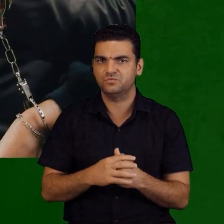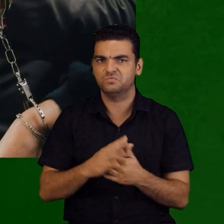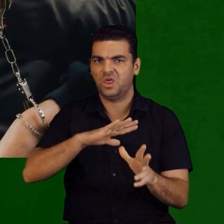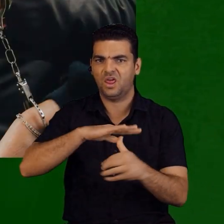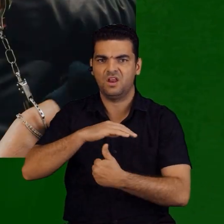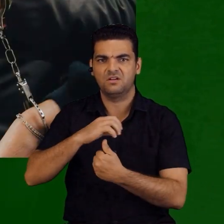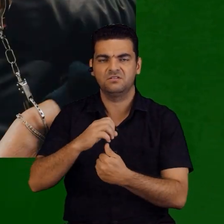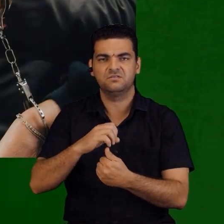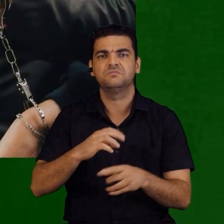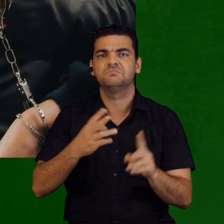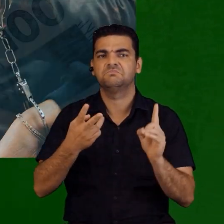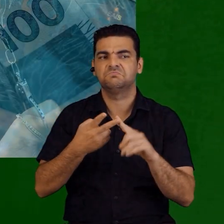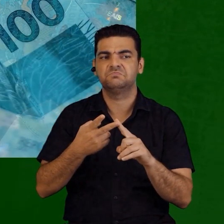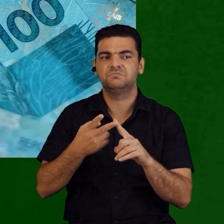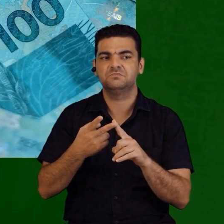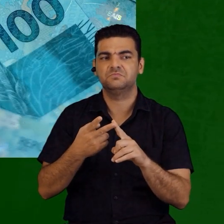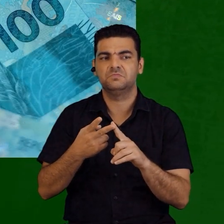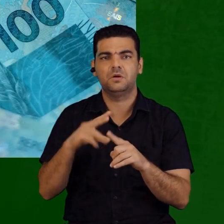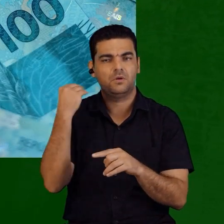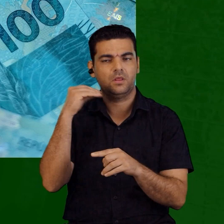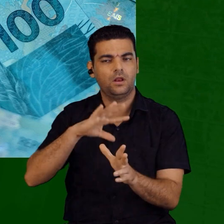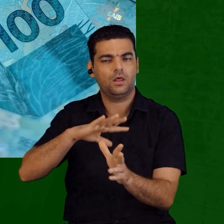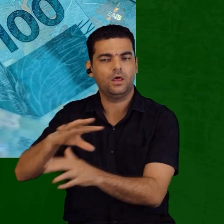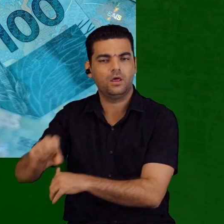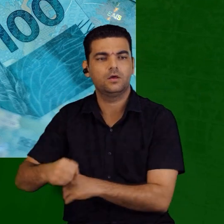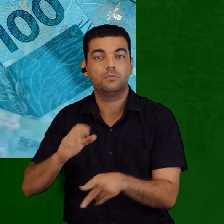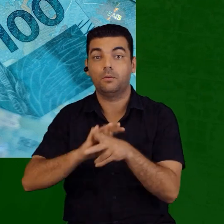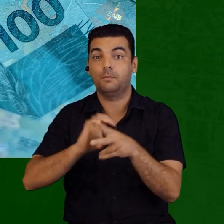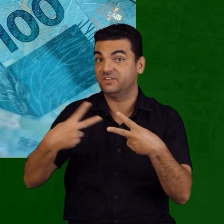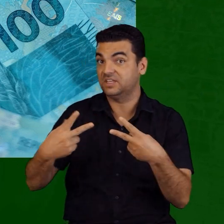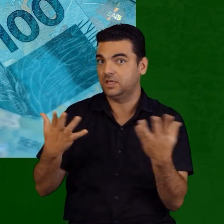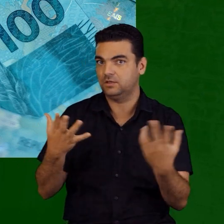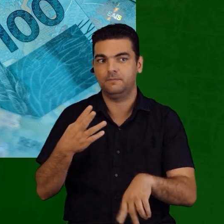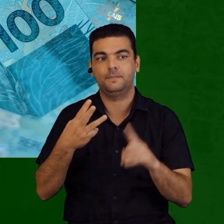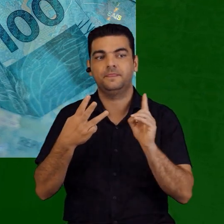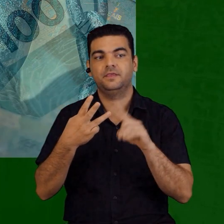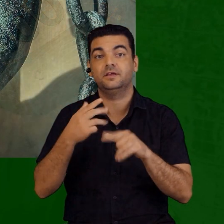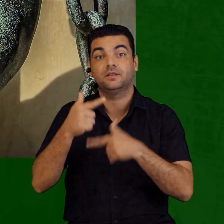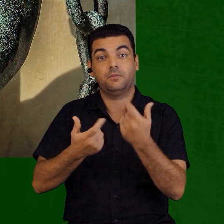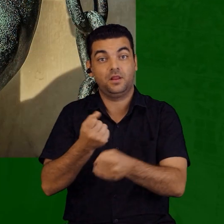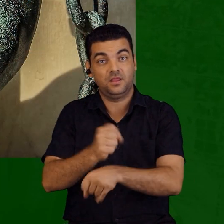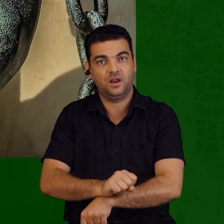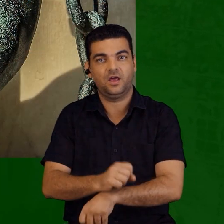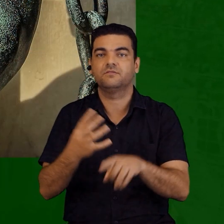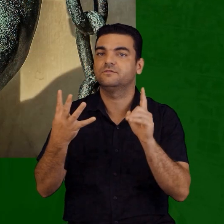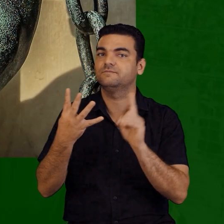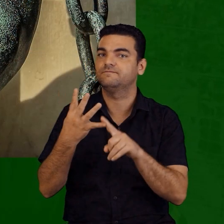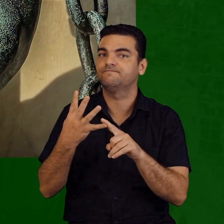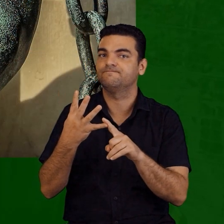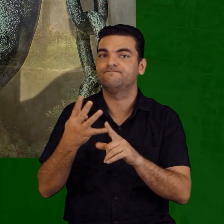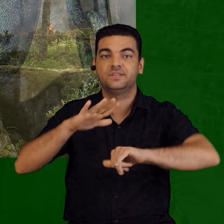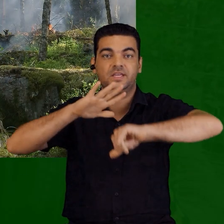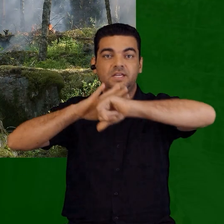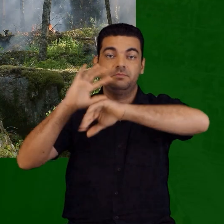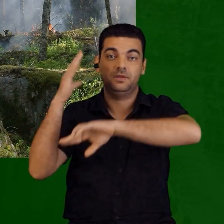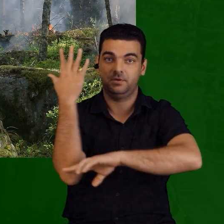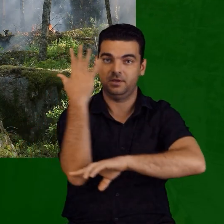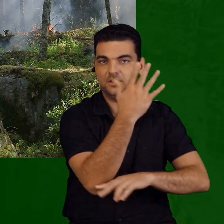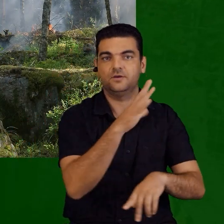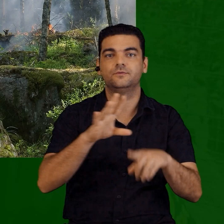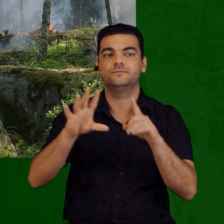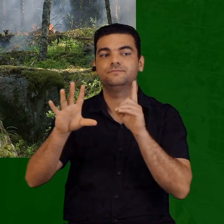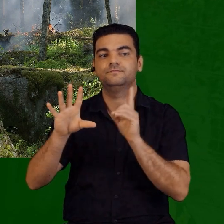tela, os crimes como citados. corrupção, apropriação indébita previdenciária, trabalho escravo,